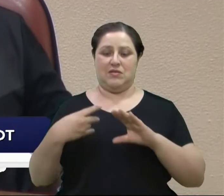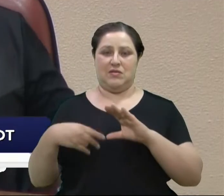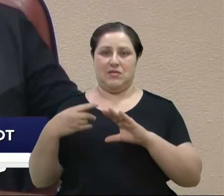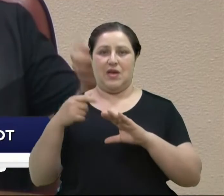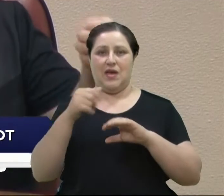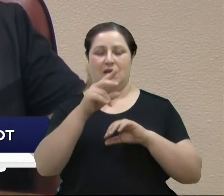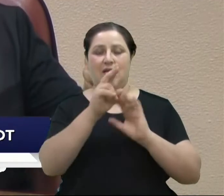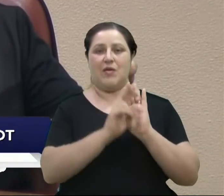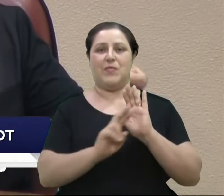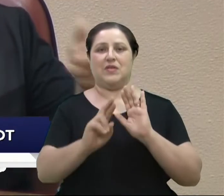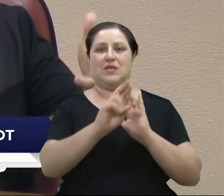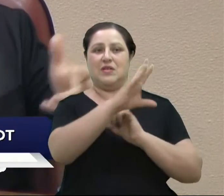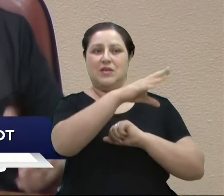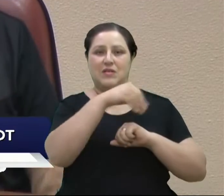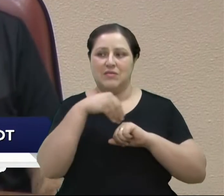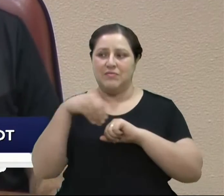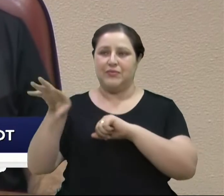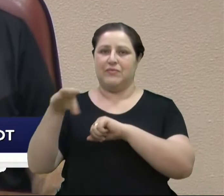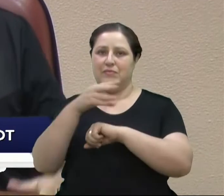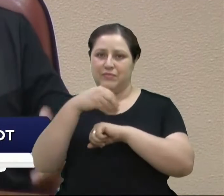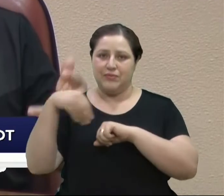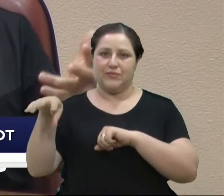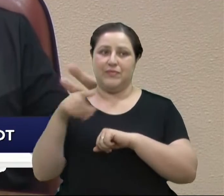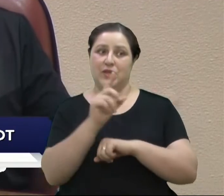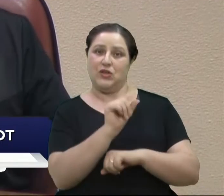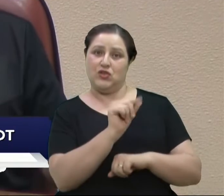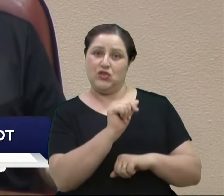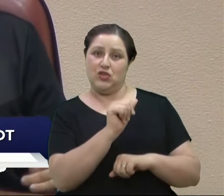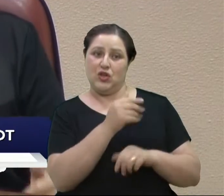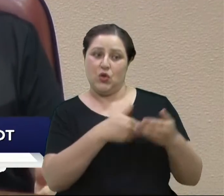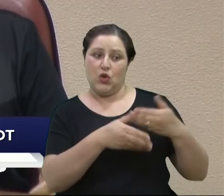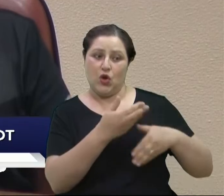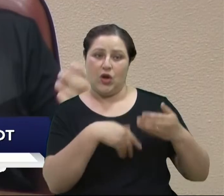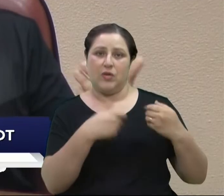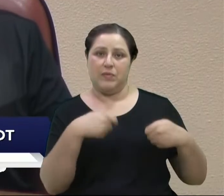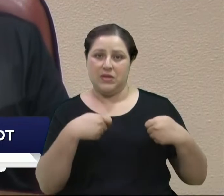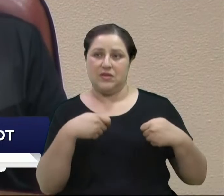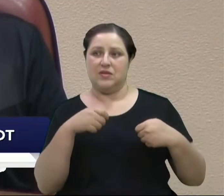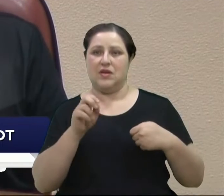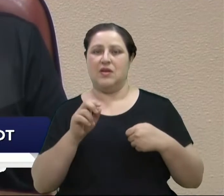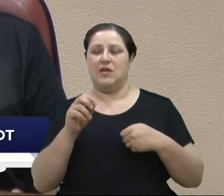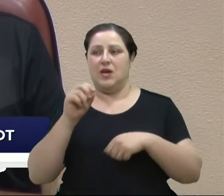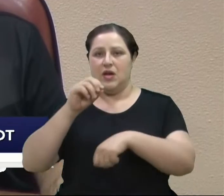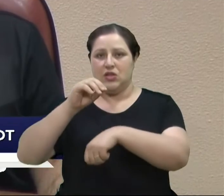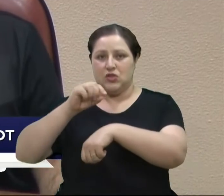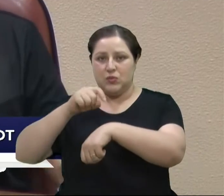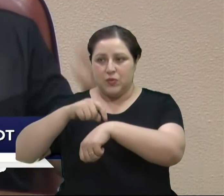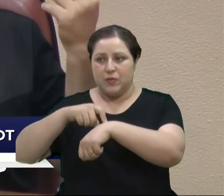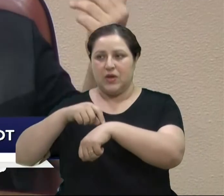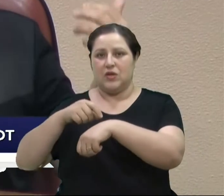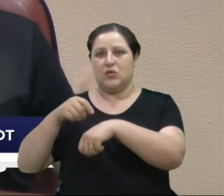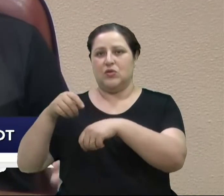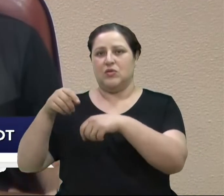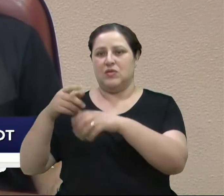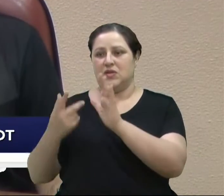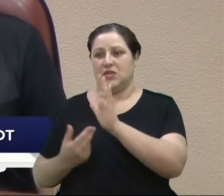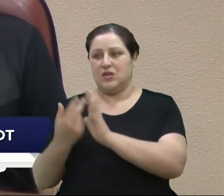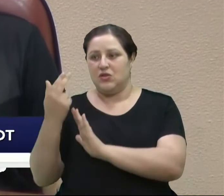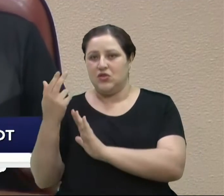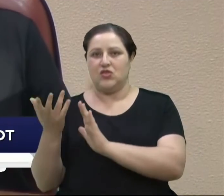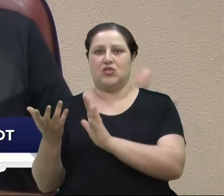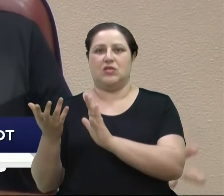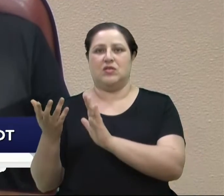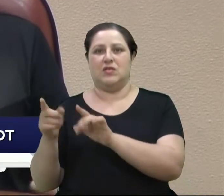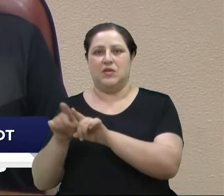né, aquele troquinho tem que ser respaldado numa mesa de cirurgia, num atendimento mais humanizado lá, né,